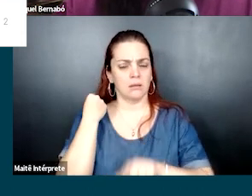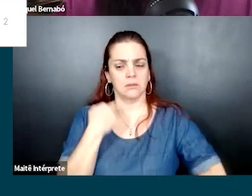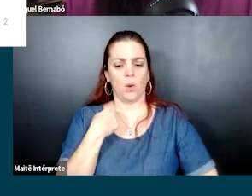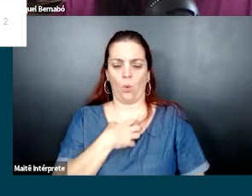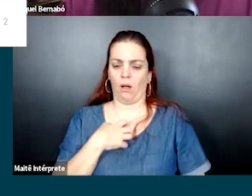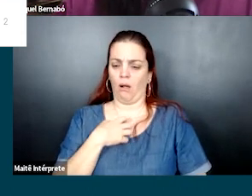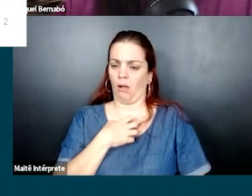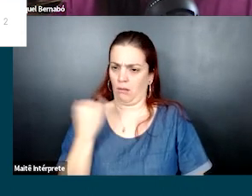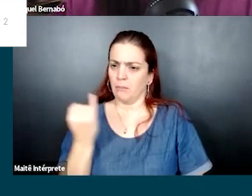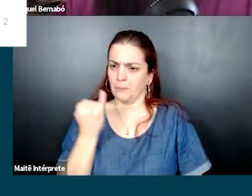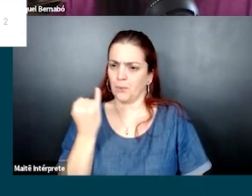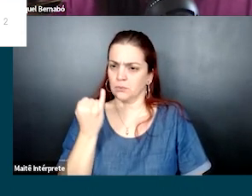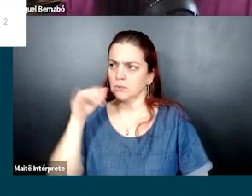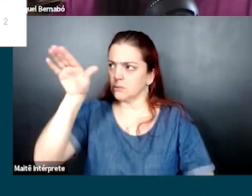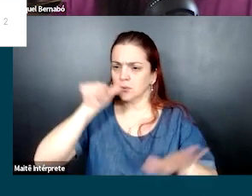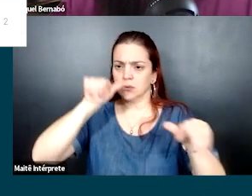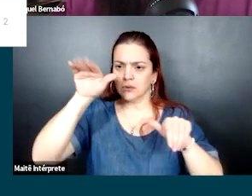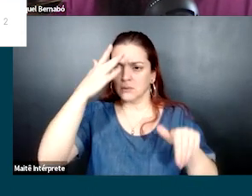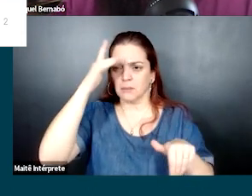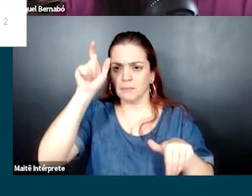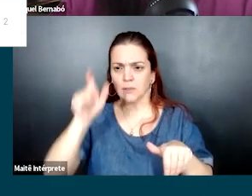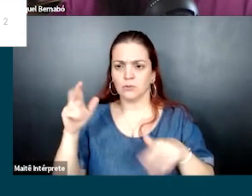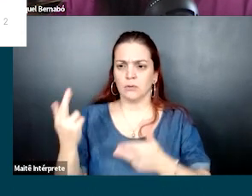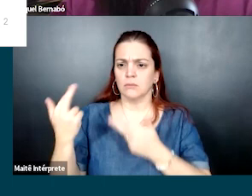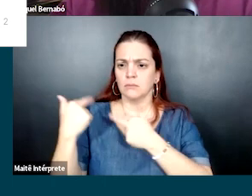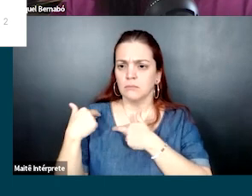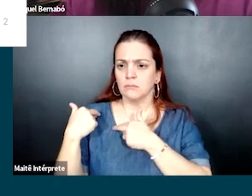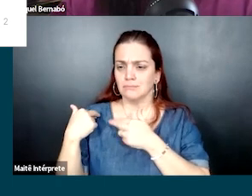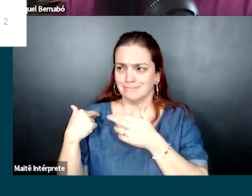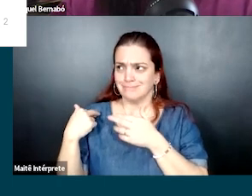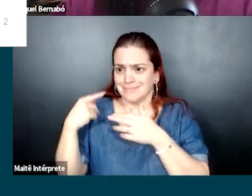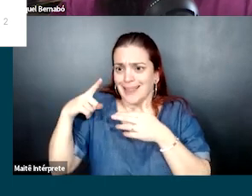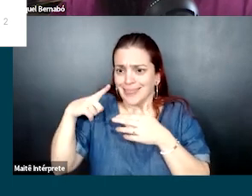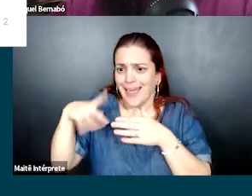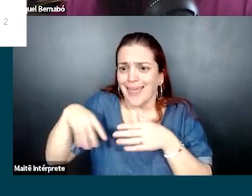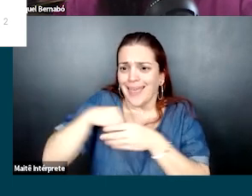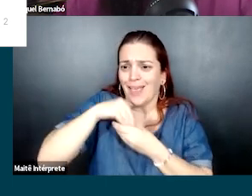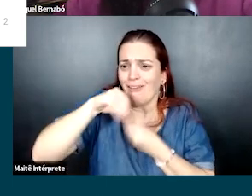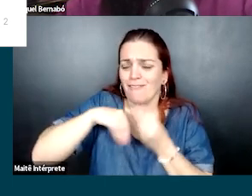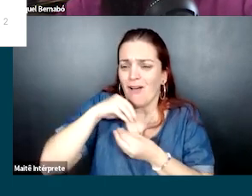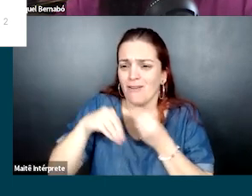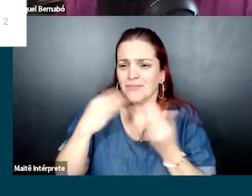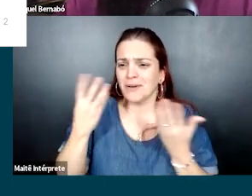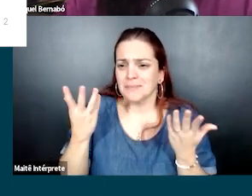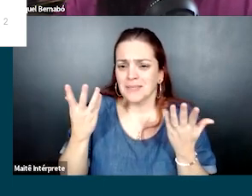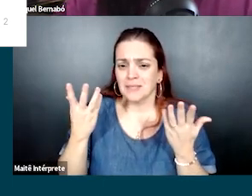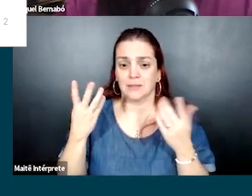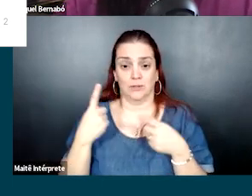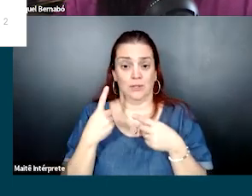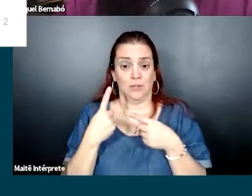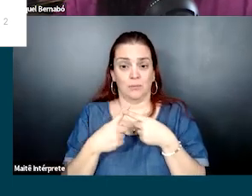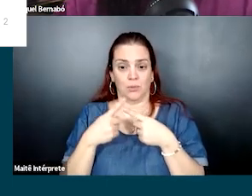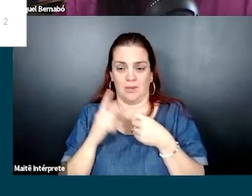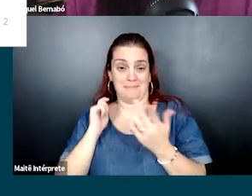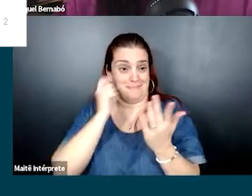né, 20 anos atrás, o quanto que era importante a gente envolver as pessoas, né, no começo ali das coisas, as pessoas que mais importam no processo.